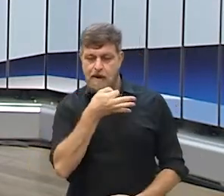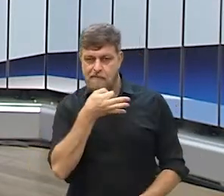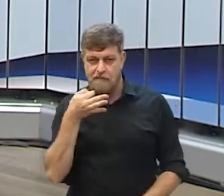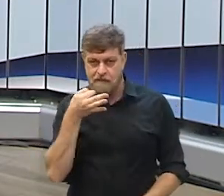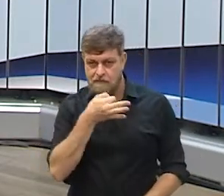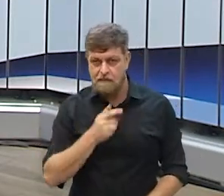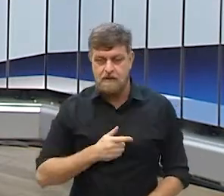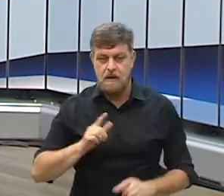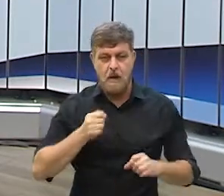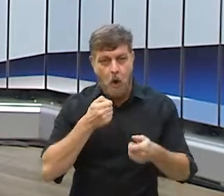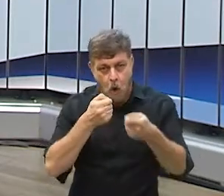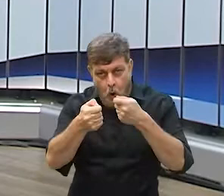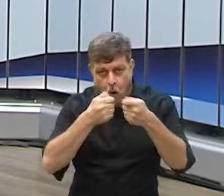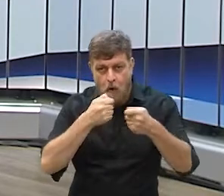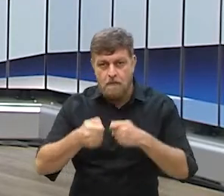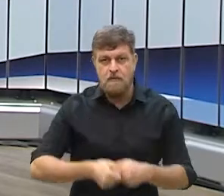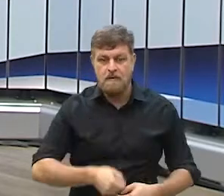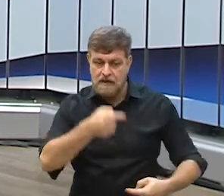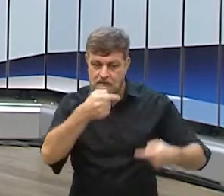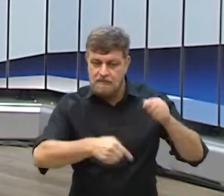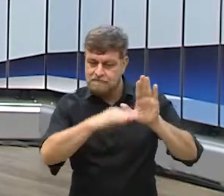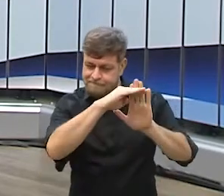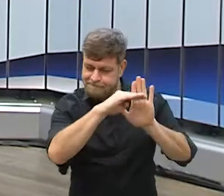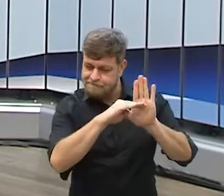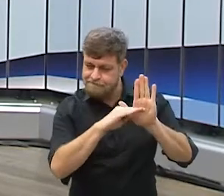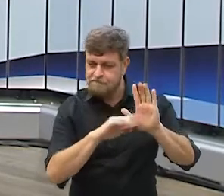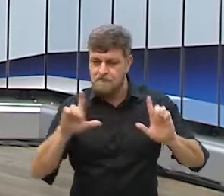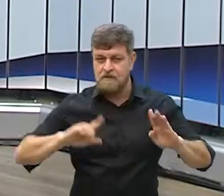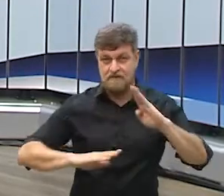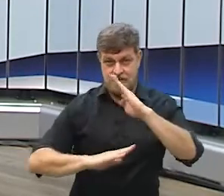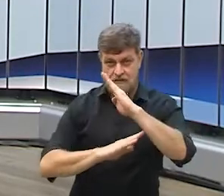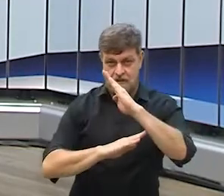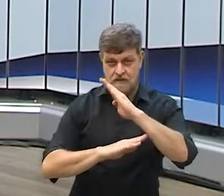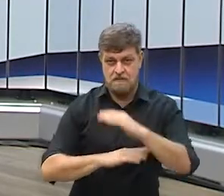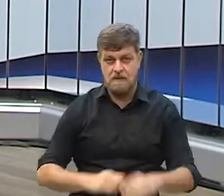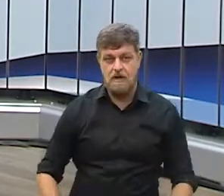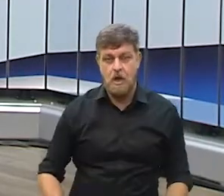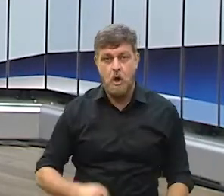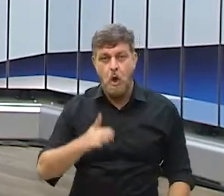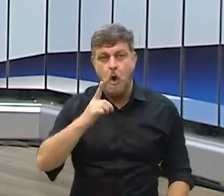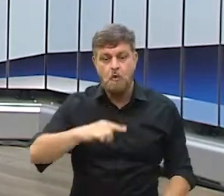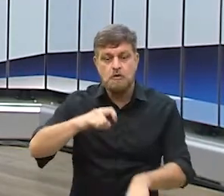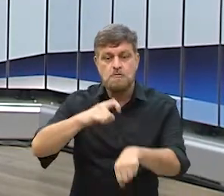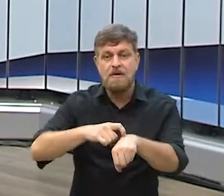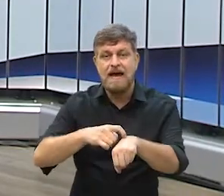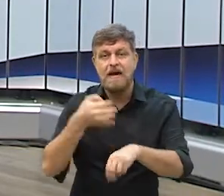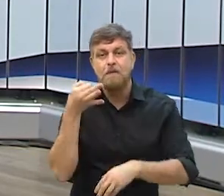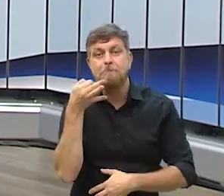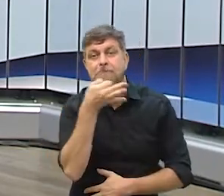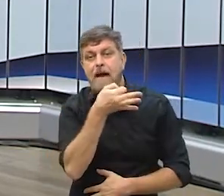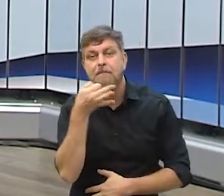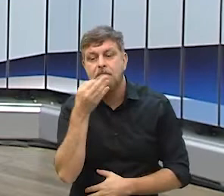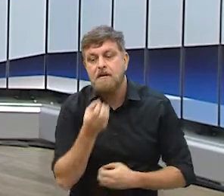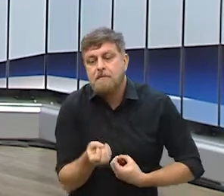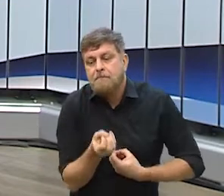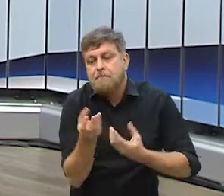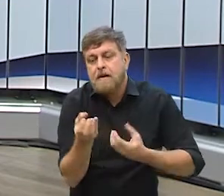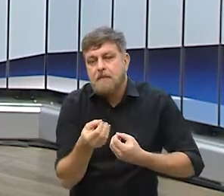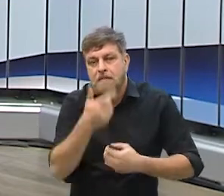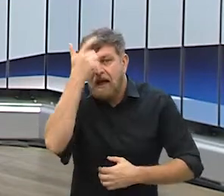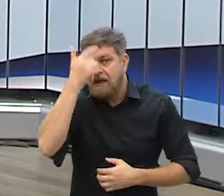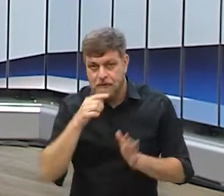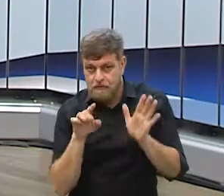com o programa Questão de Ordem aqui da TV Câmara Campinas e deixo esse último espaço para você falar alguma coisa que eu não tenha